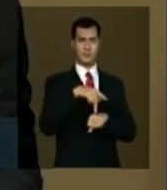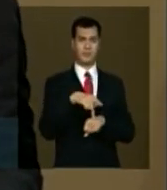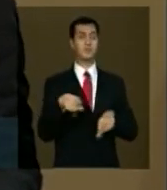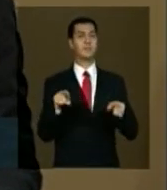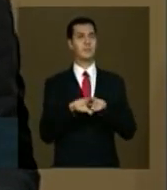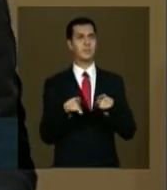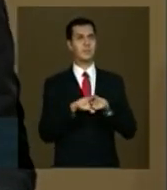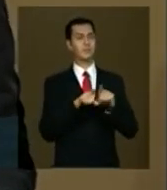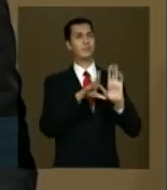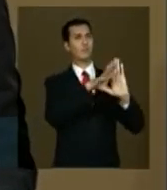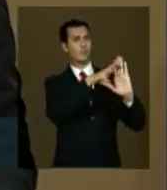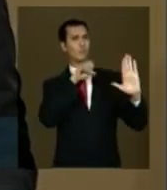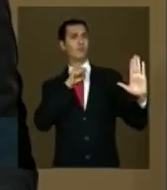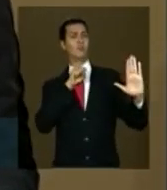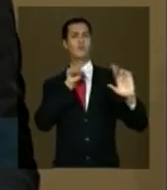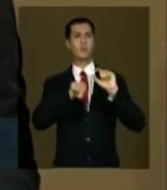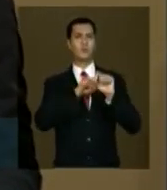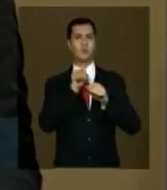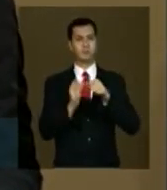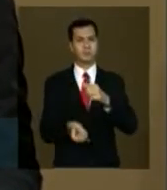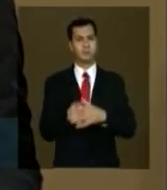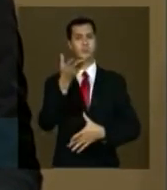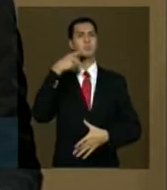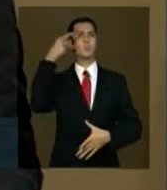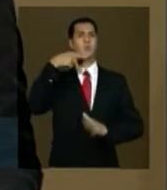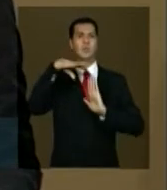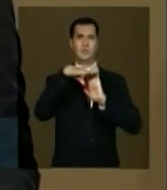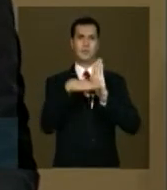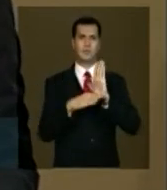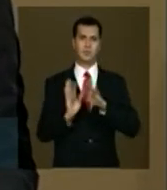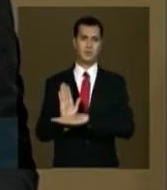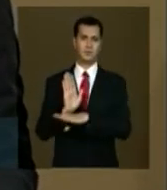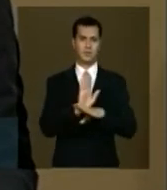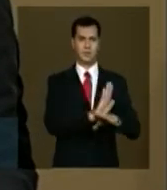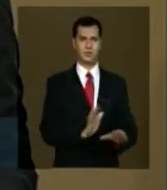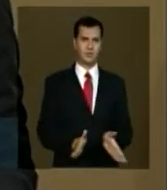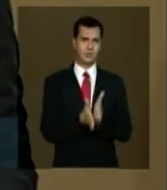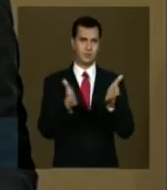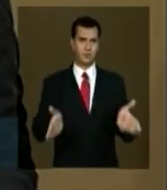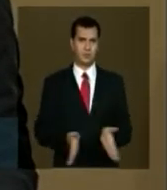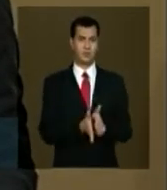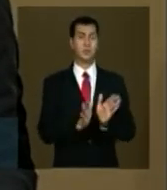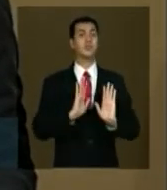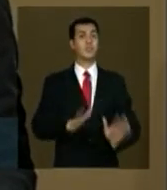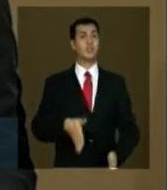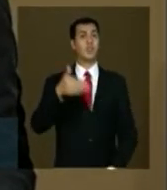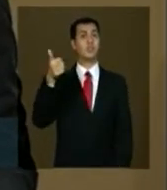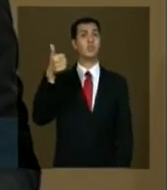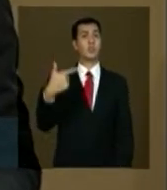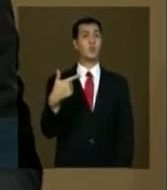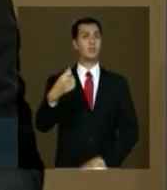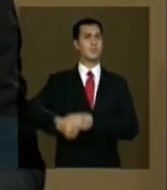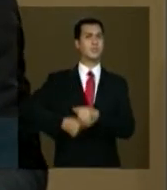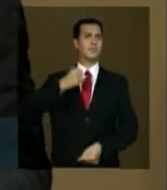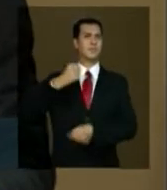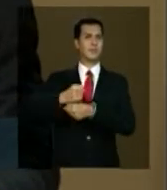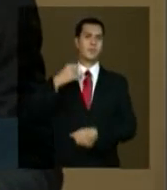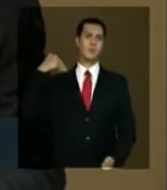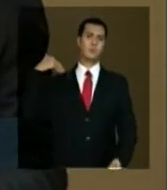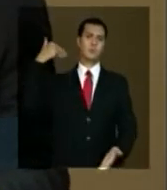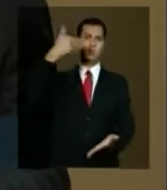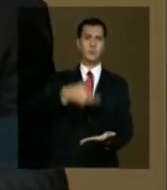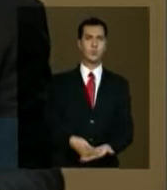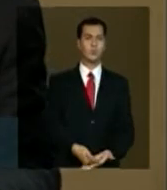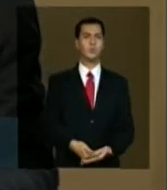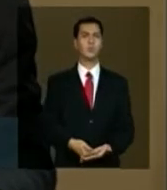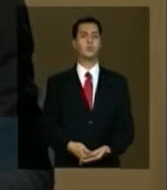públicas Principalmente nos países mais pobres os 12 anos transcorridos desde a adoção da agenda de desenvolvimento do milênio